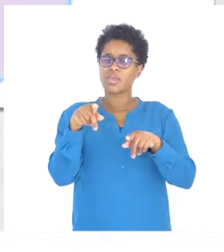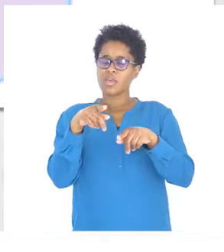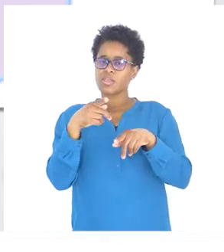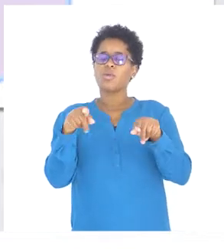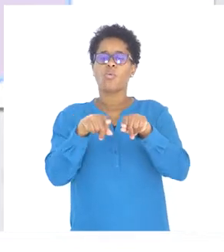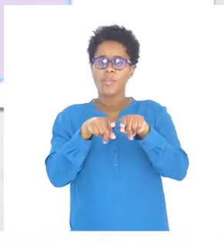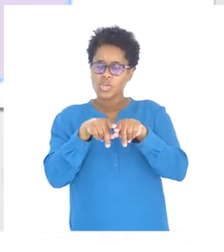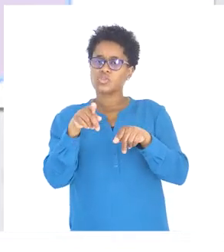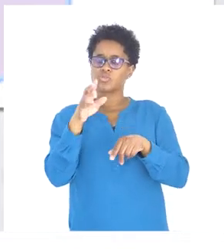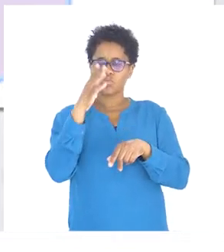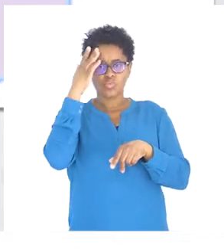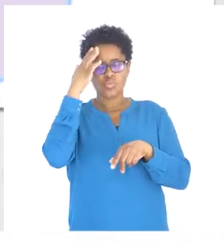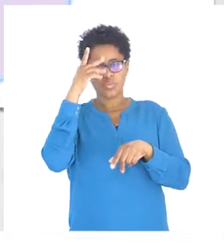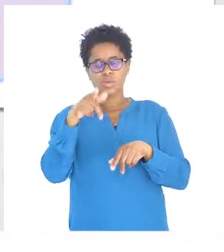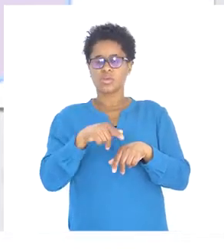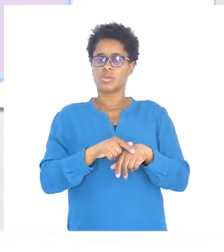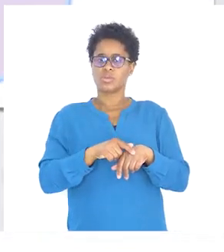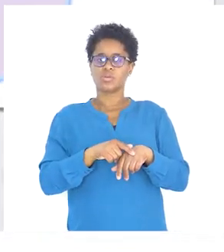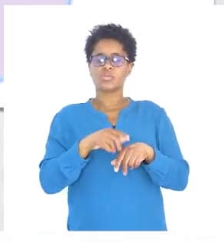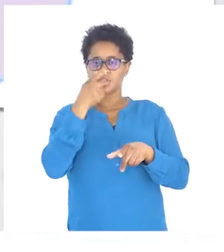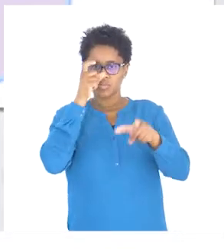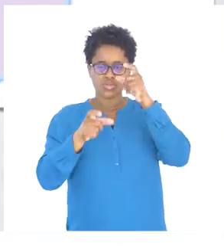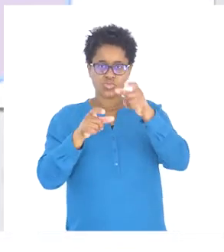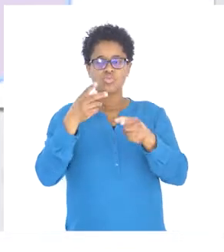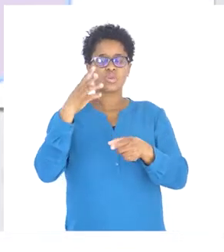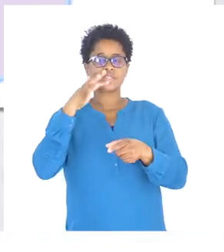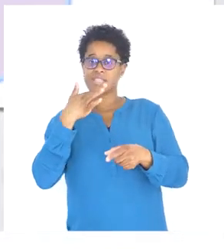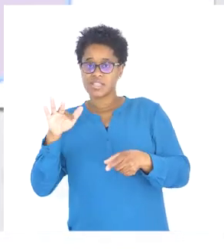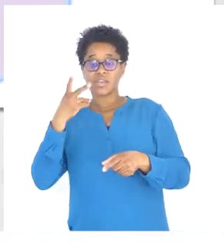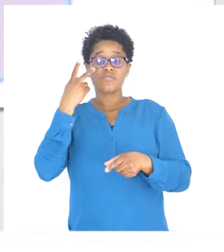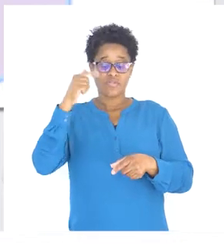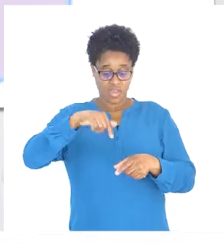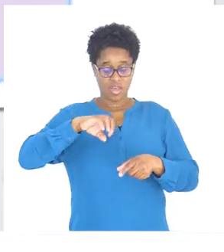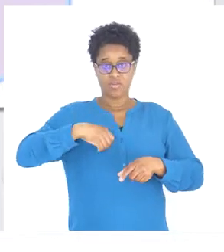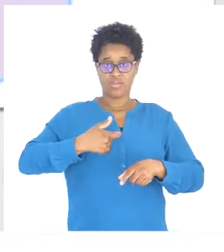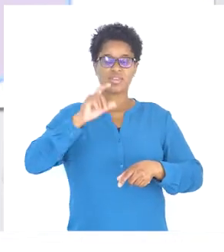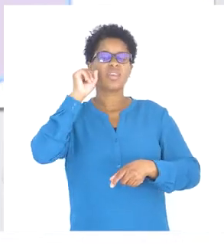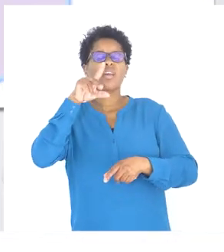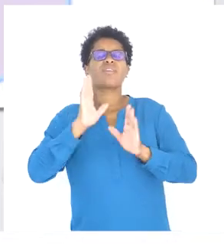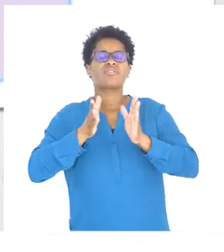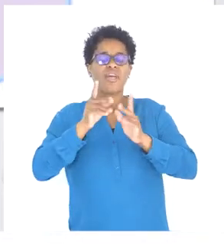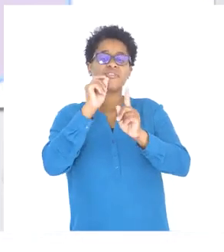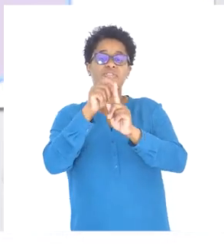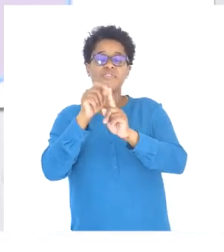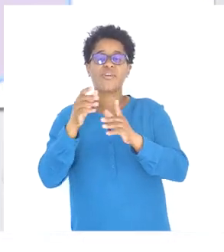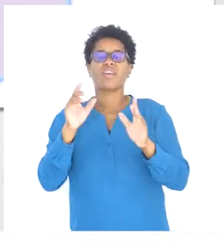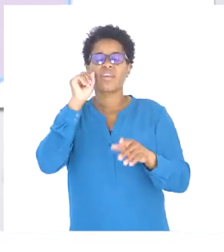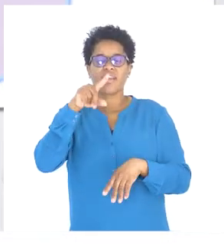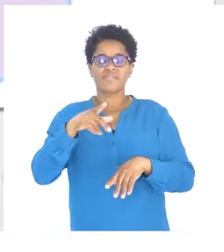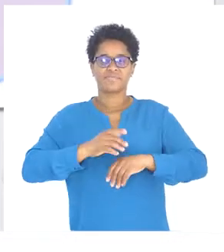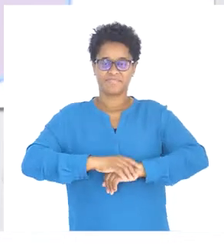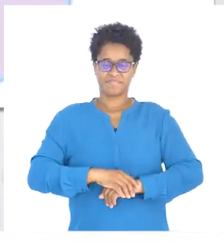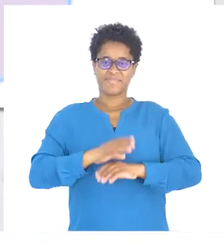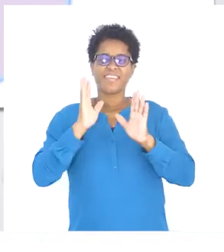o mesmo número de imigrantes residentes em Cabo Verde. Quem já identificou? Quem